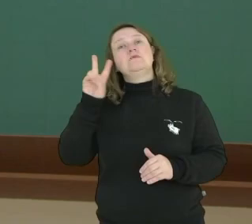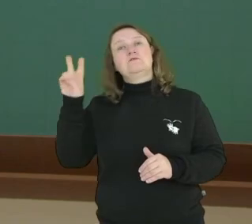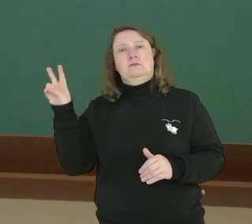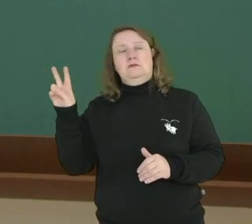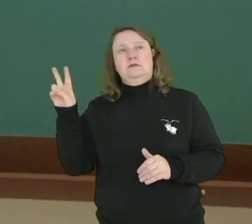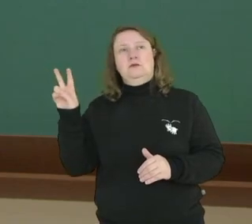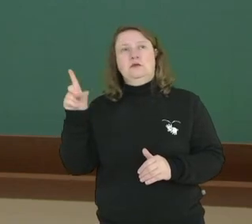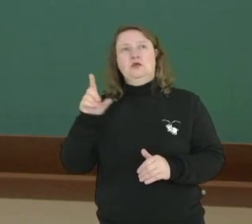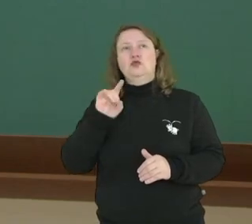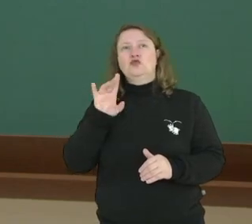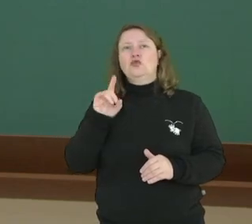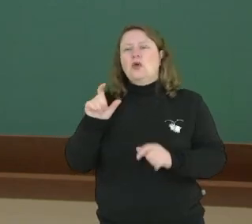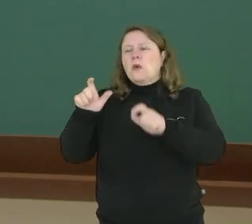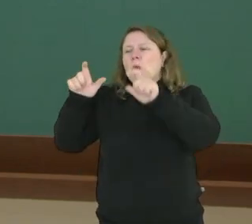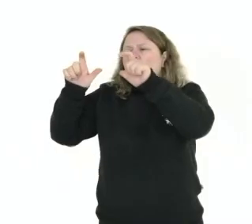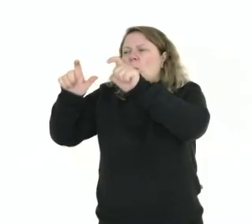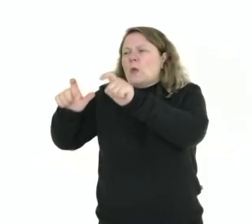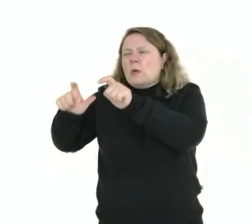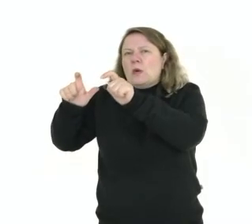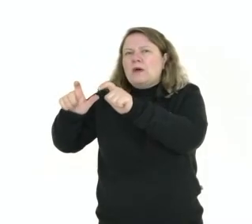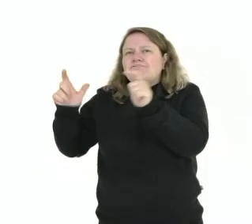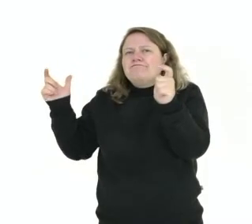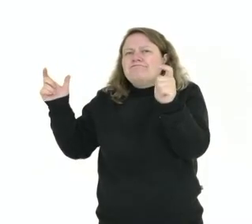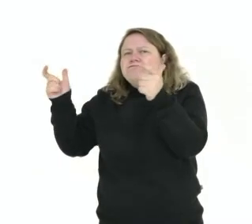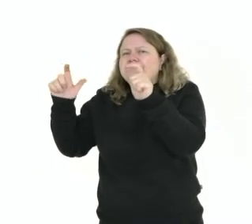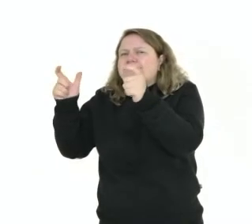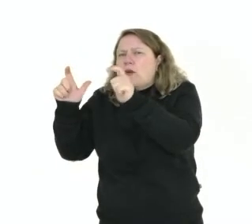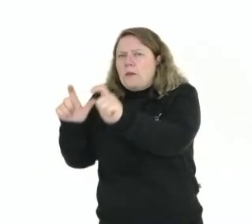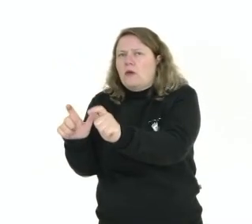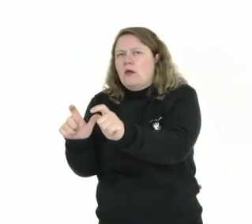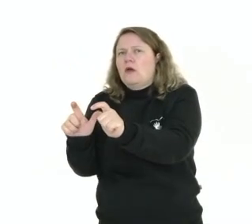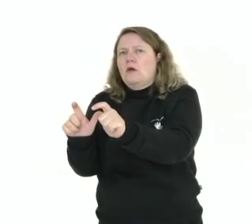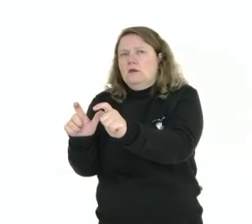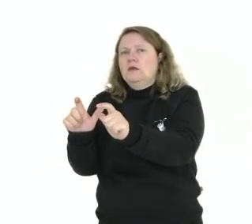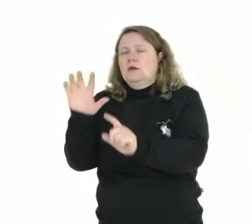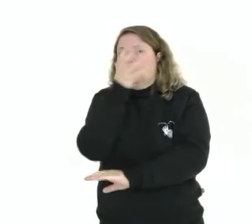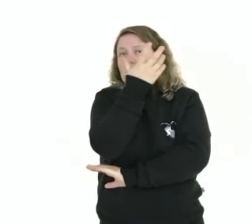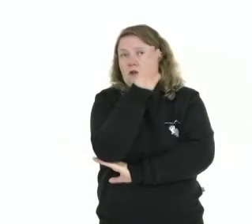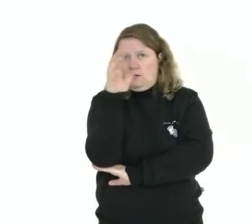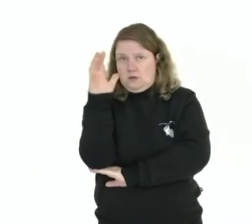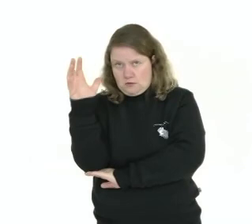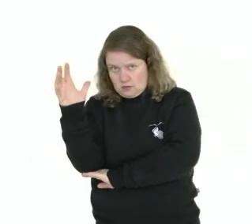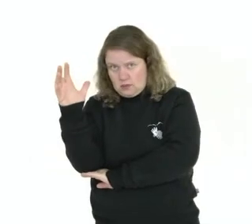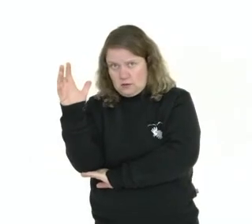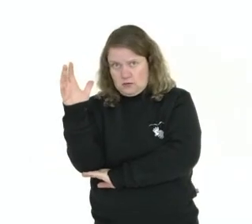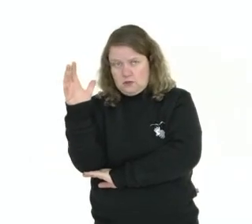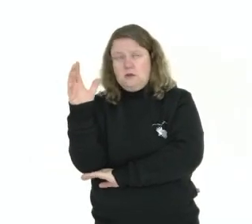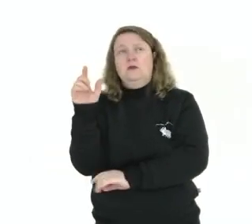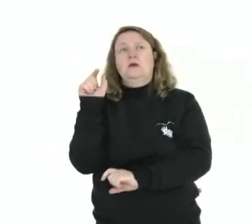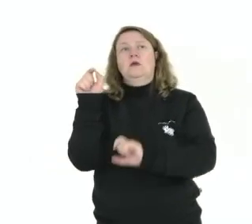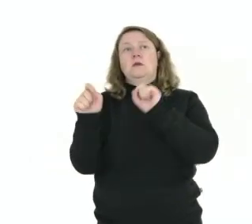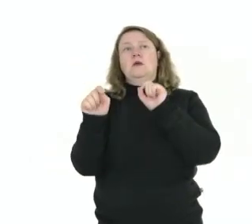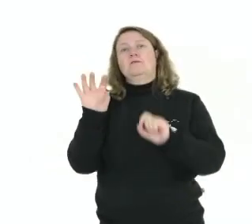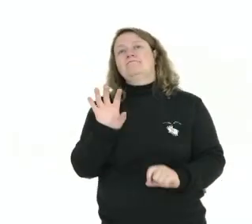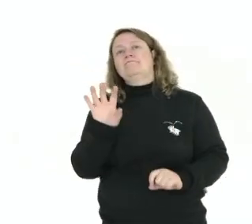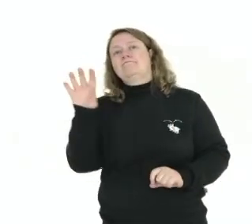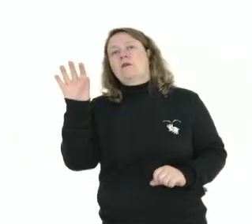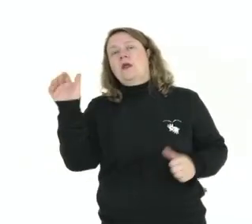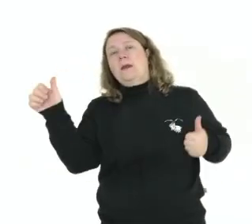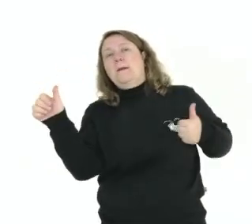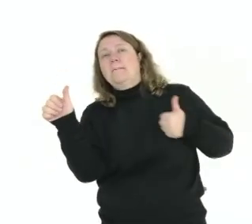sobraram somente algumas áreas ali remanescentes, né, da Floresta Atlântica, né? Quais são as áreas? A